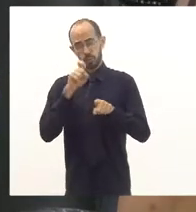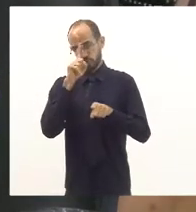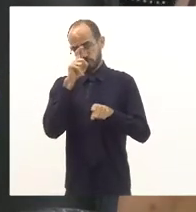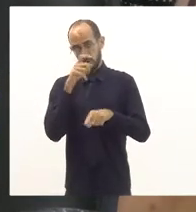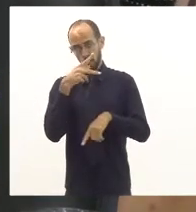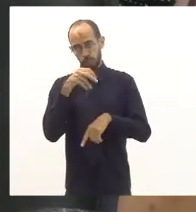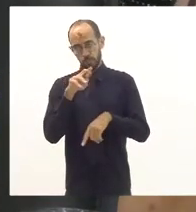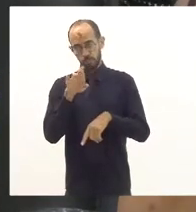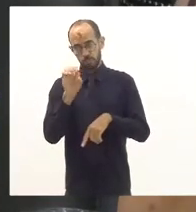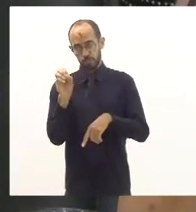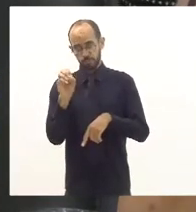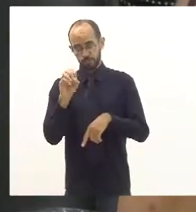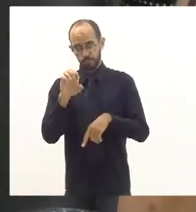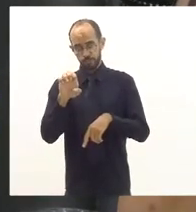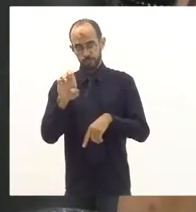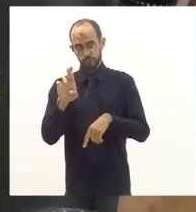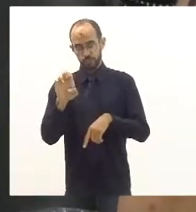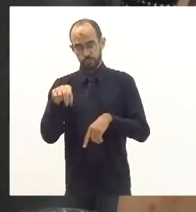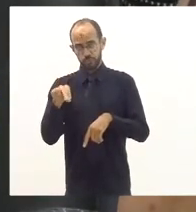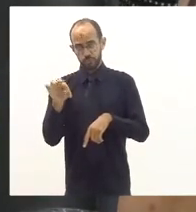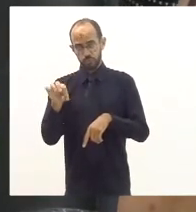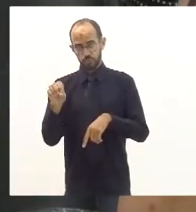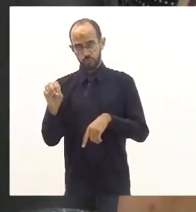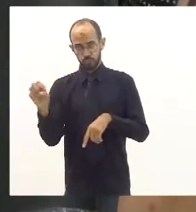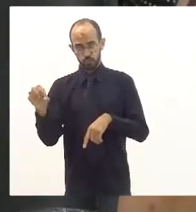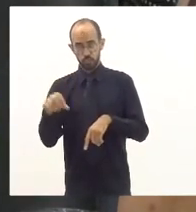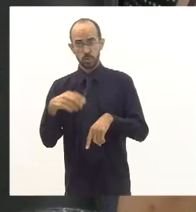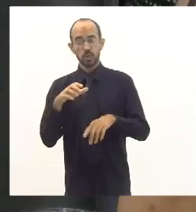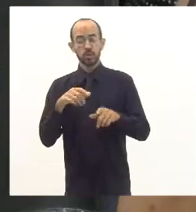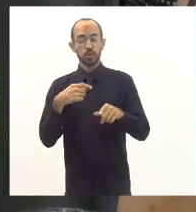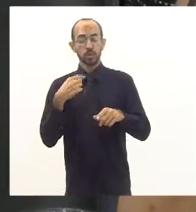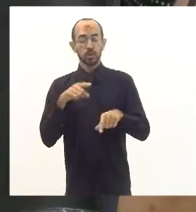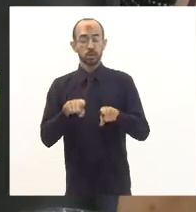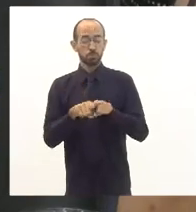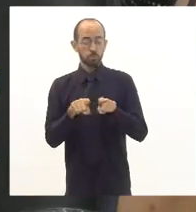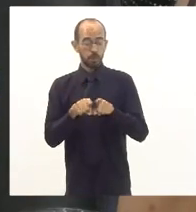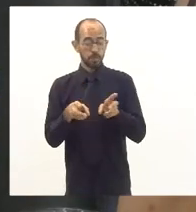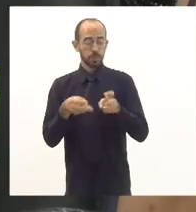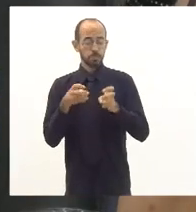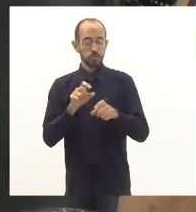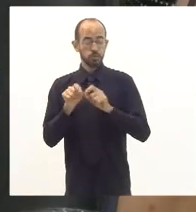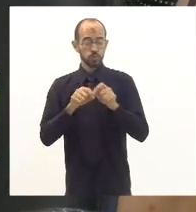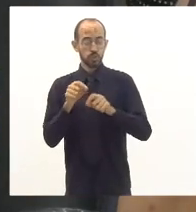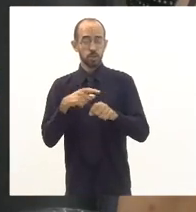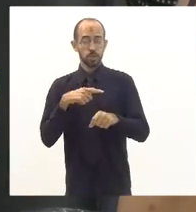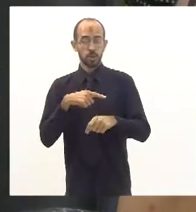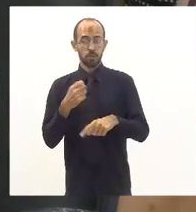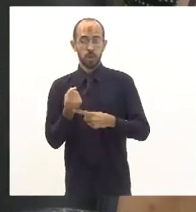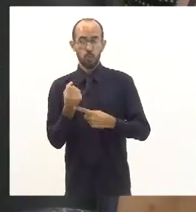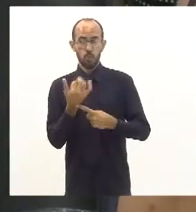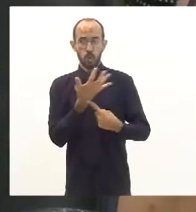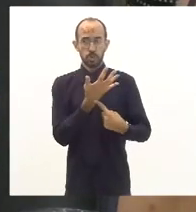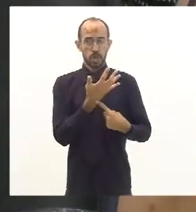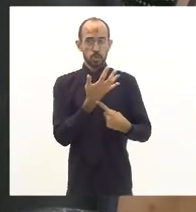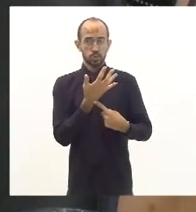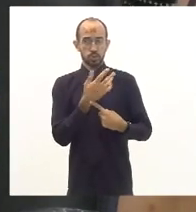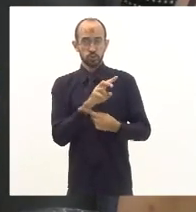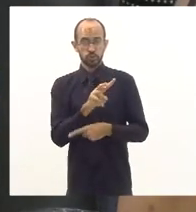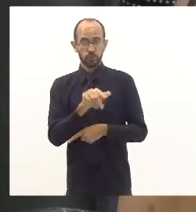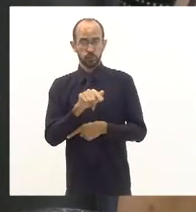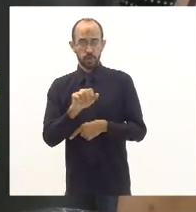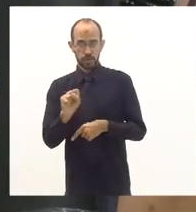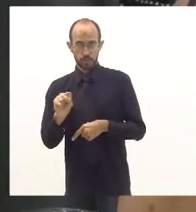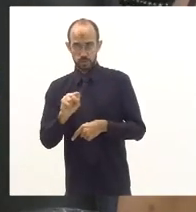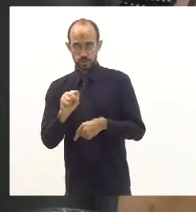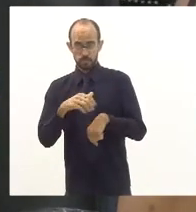coisa que a gente observou, né, na última conversa em que a gente teve, é que existe um número de vagas, um número de